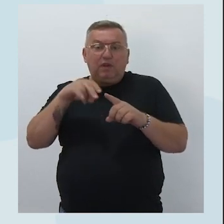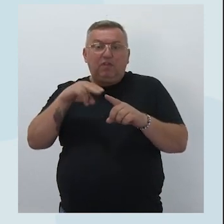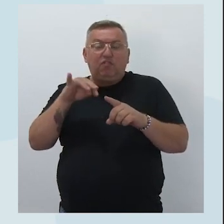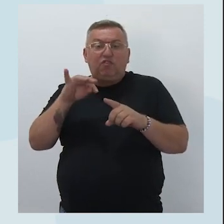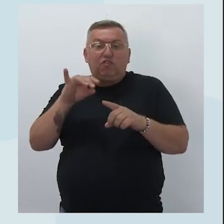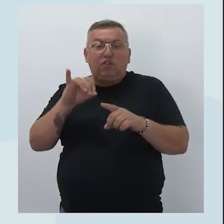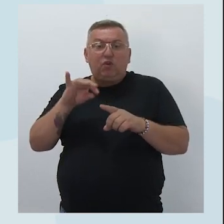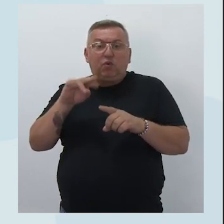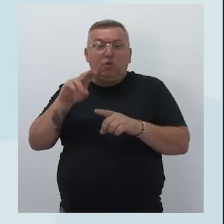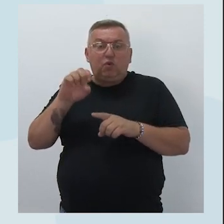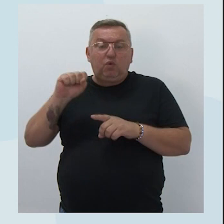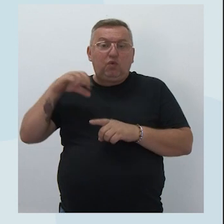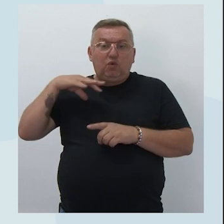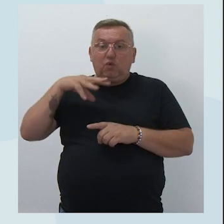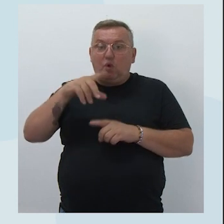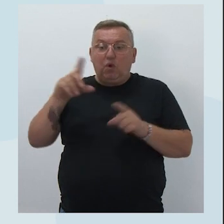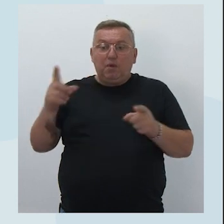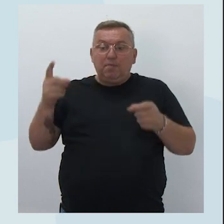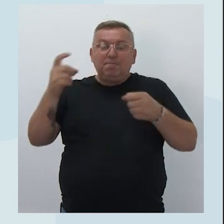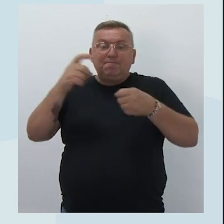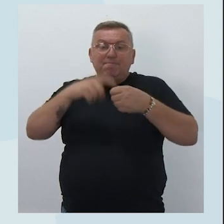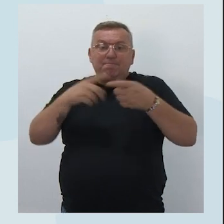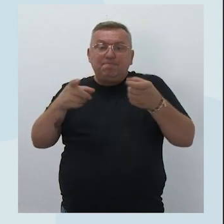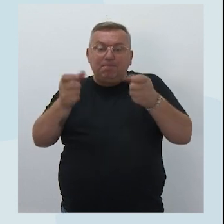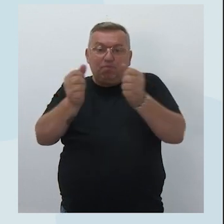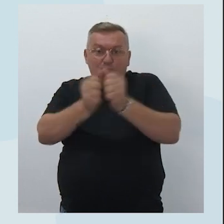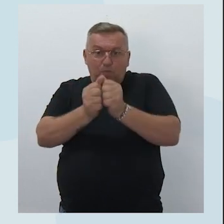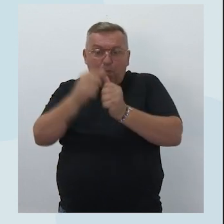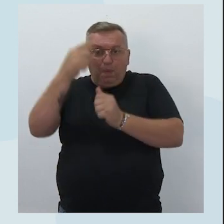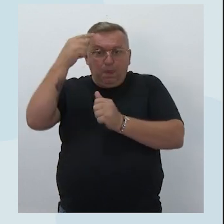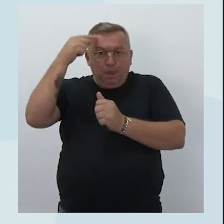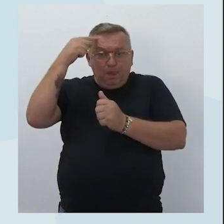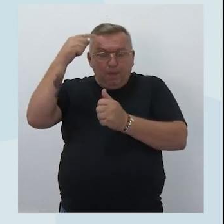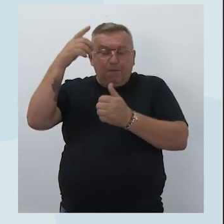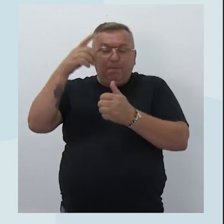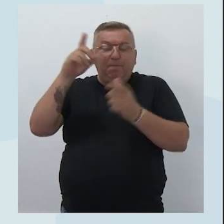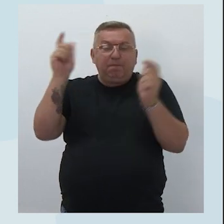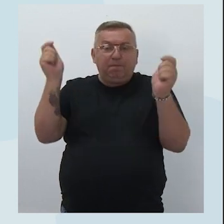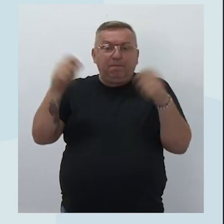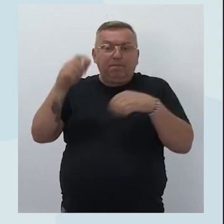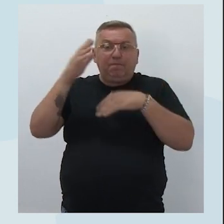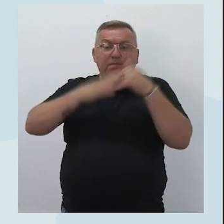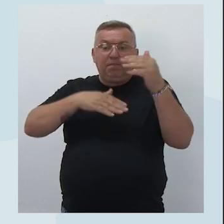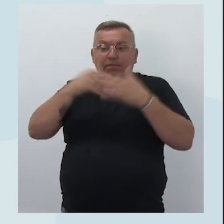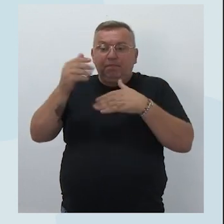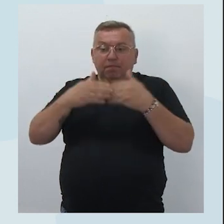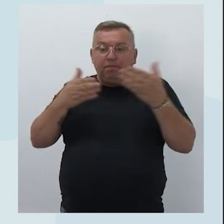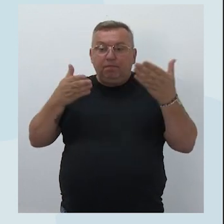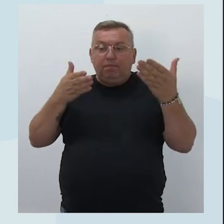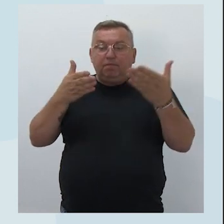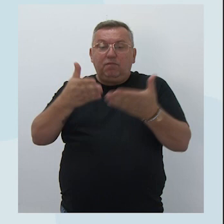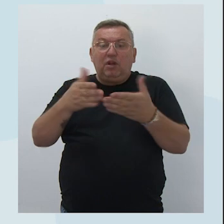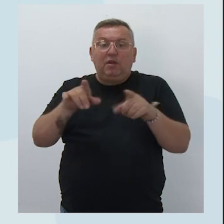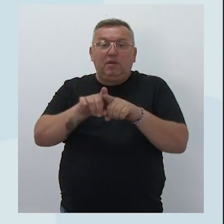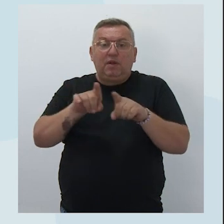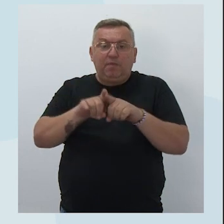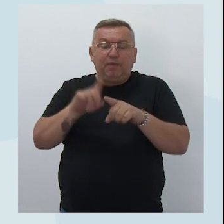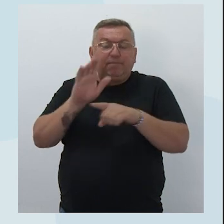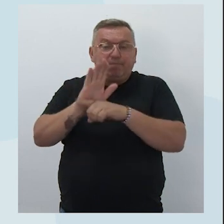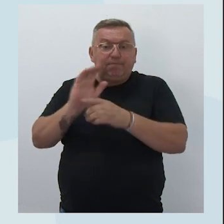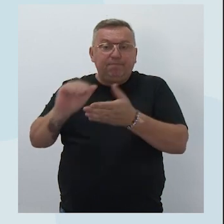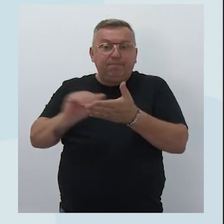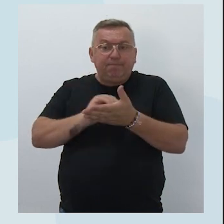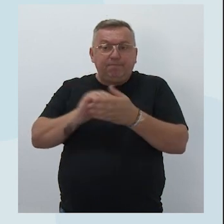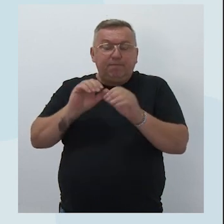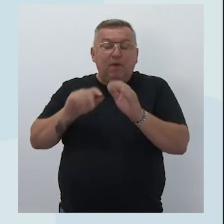né? Todos unidos, pensando nessas competências e habilidades, dando assessoria para a Secretaria da Educação,